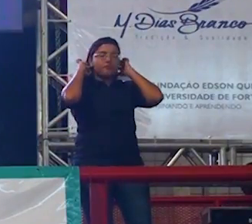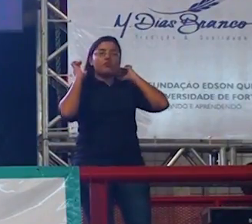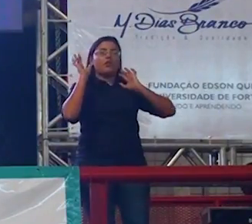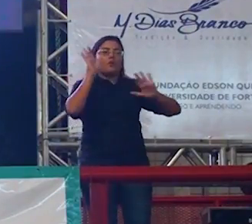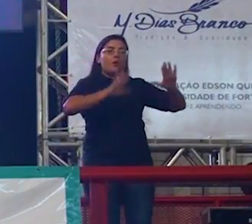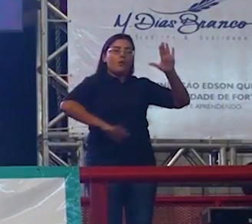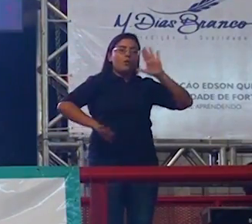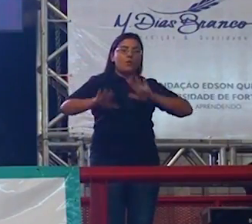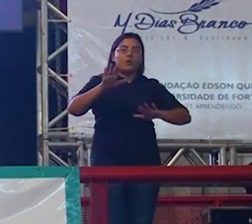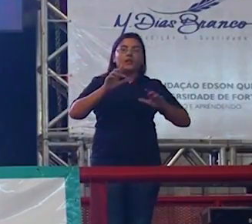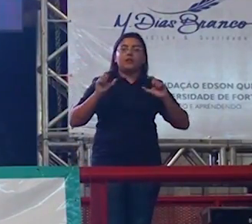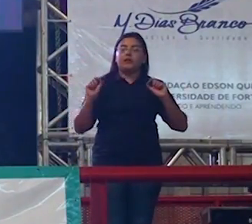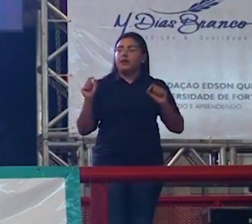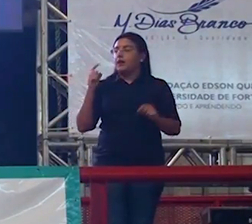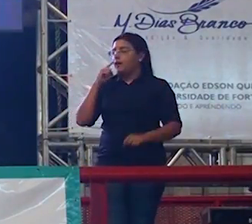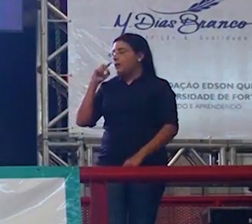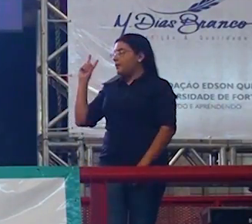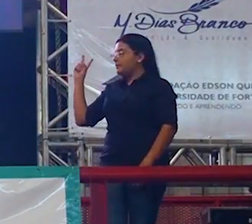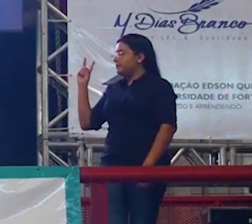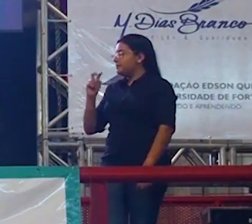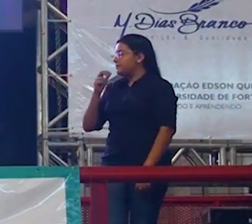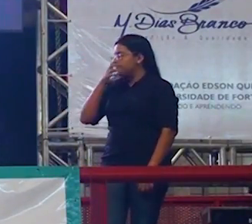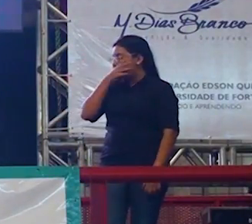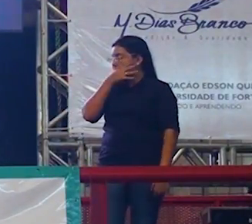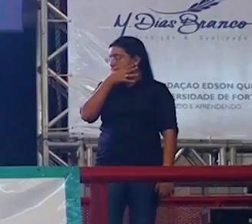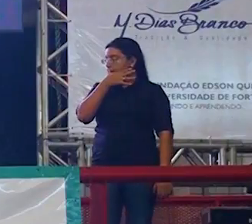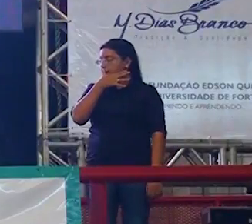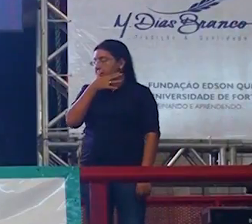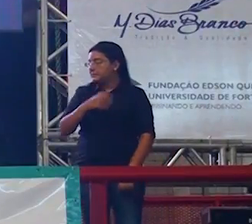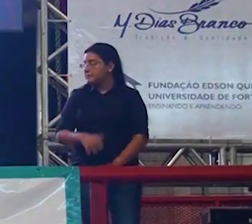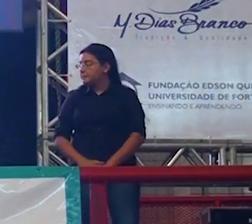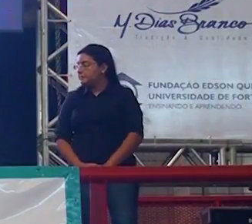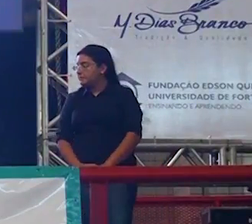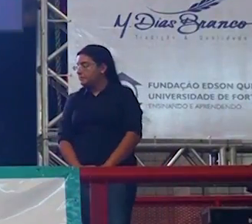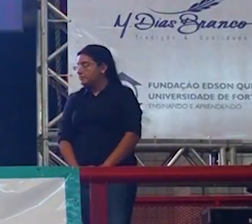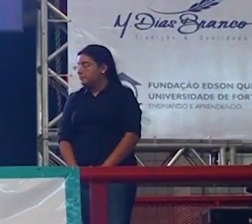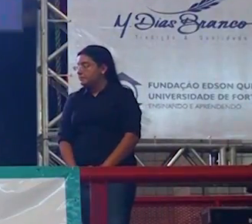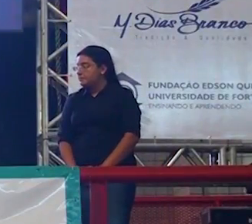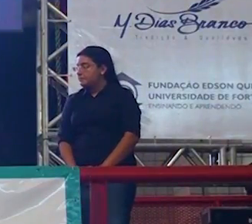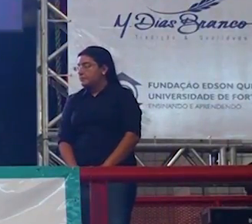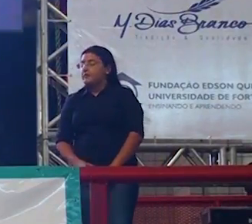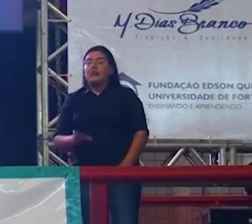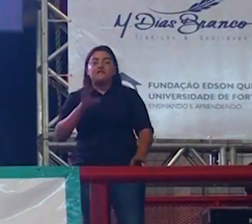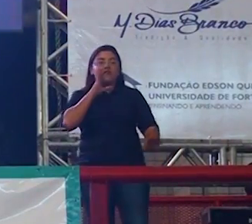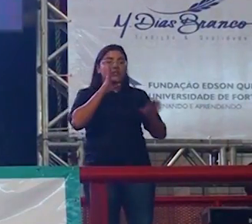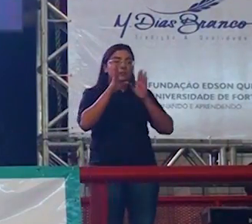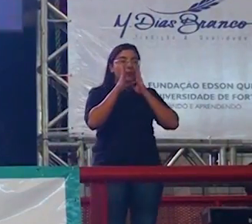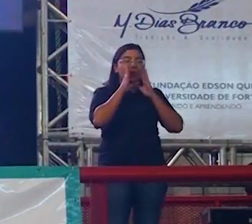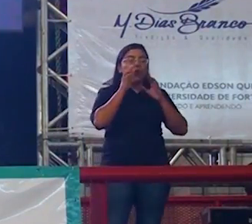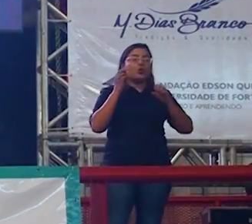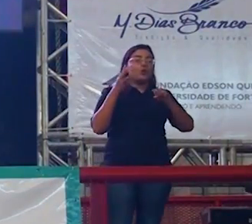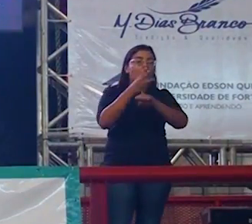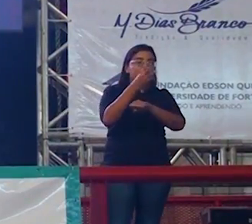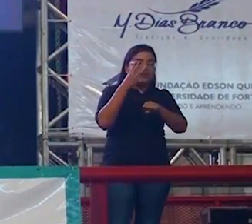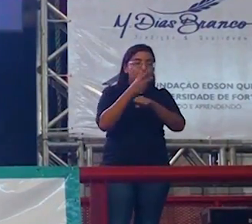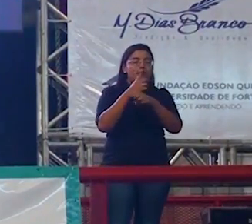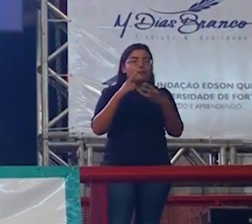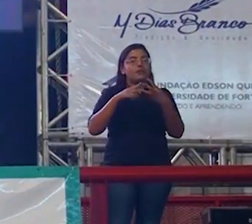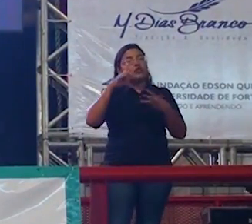com os ladrões de sonhos, hein? Olha o que eu coloquei aí como ladrão de sonho: Facebook, WhatsApp,